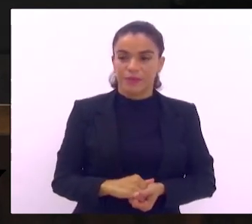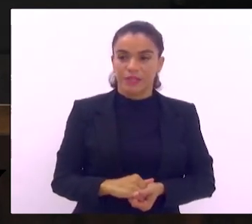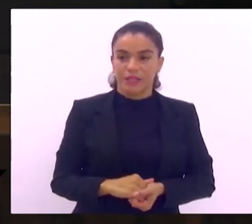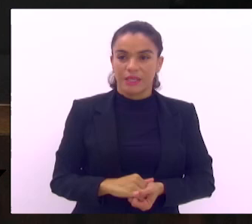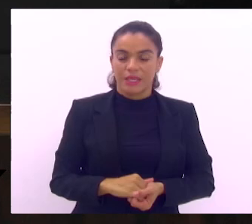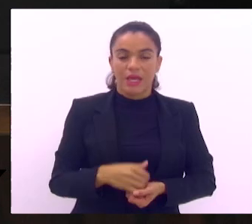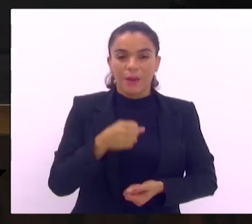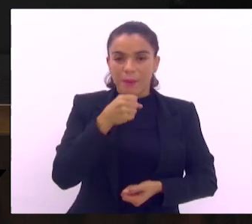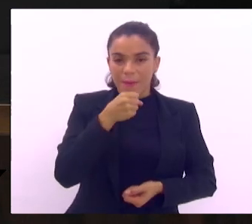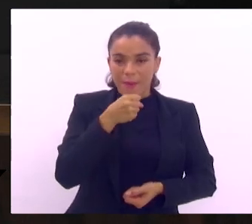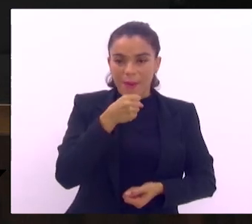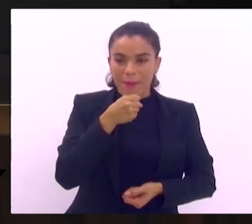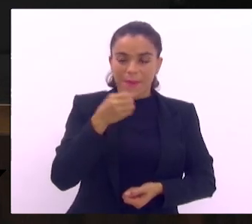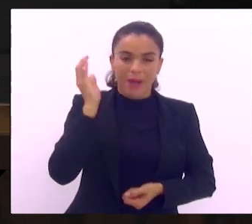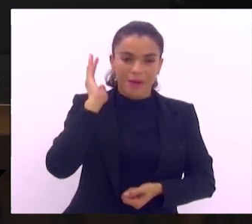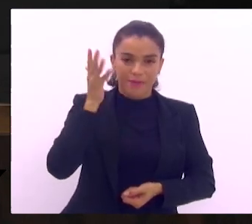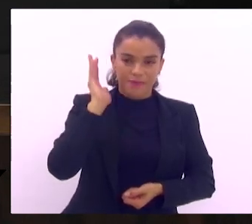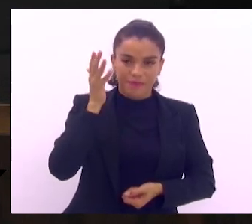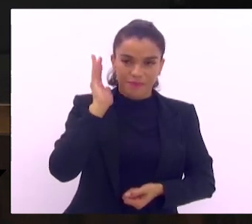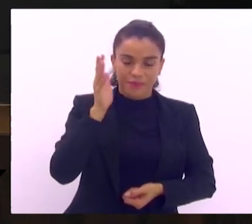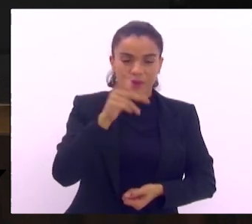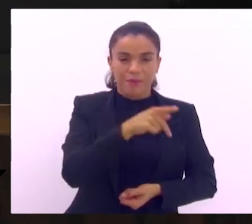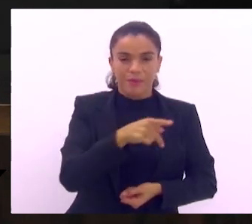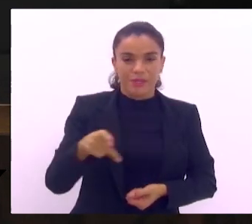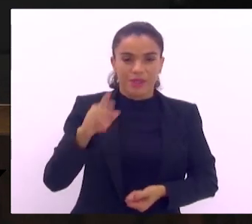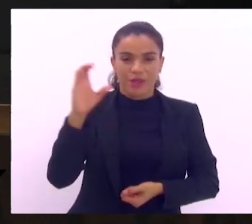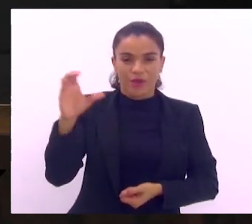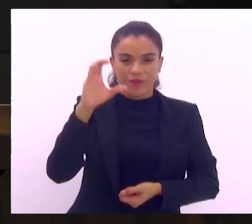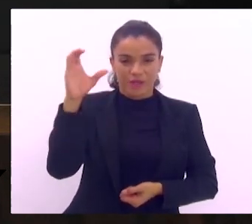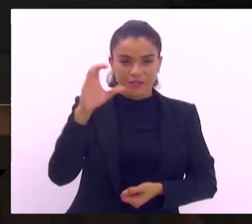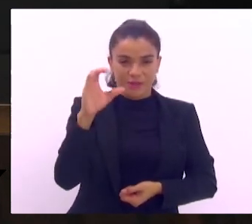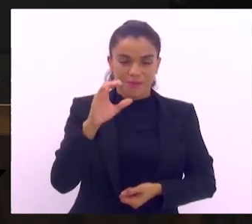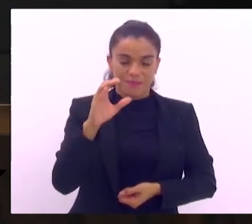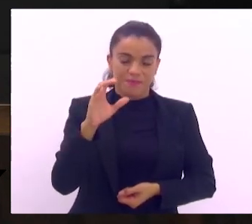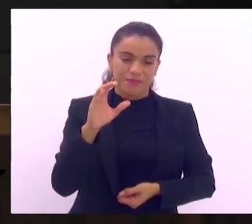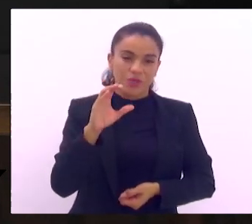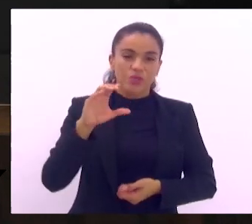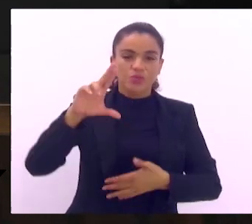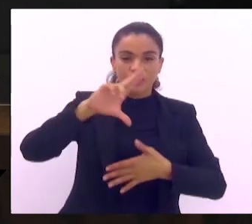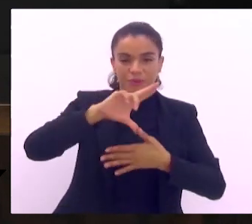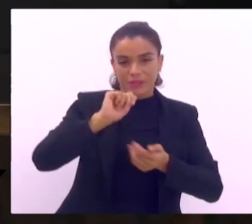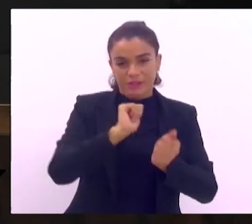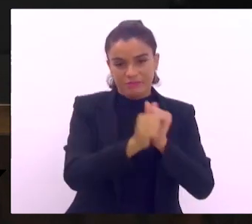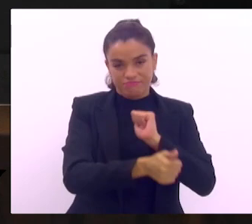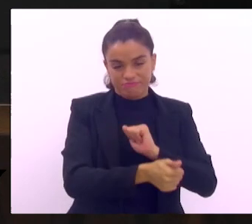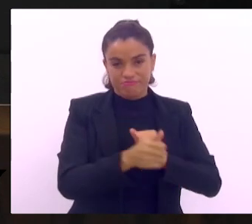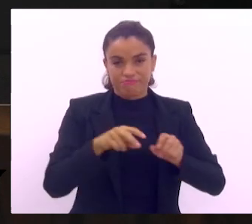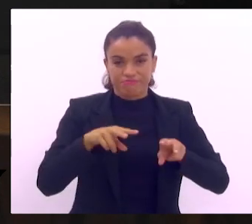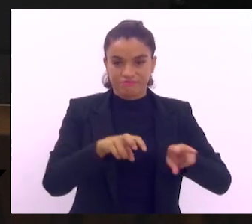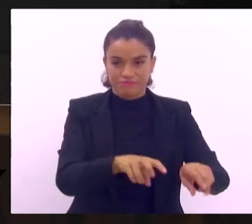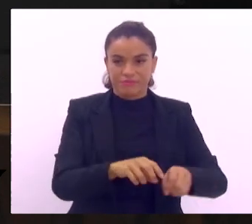Passar a palavra agora ao presidente da Confederação Sul-Americana de Atletismo, senhor Hélio Marinho.